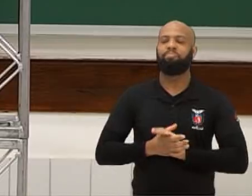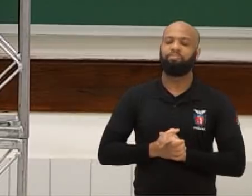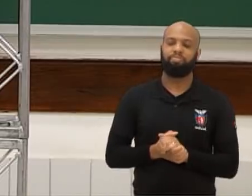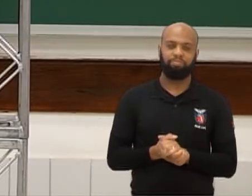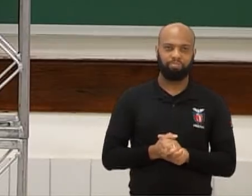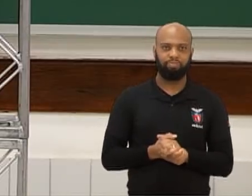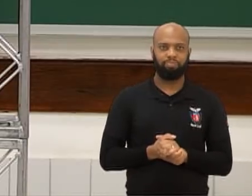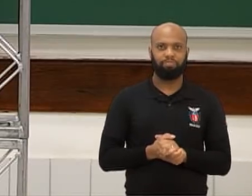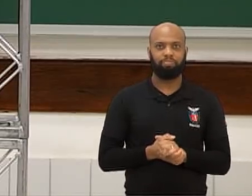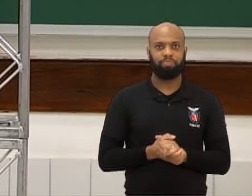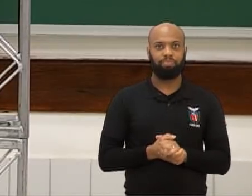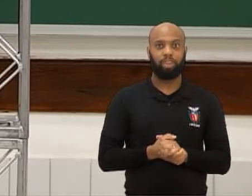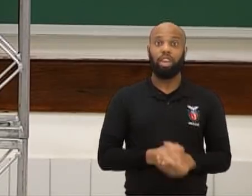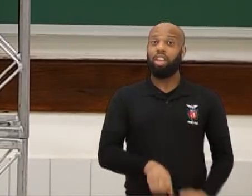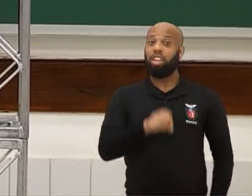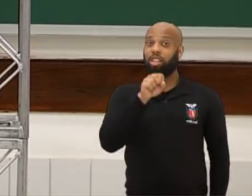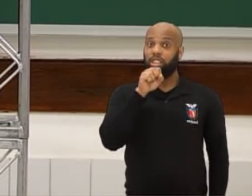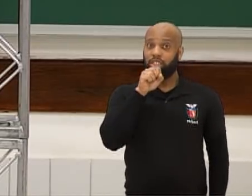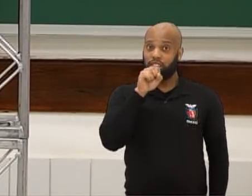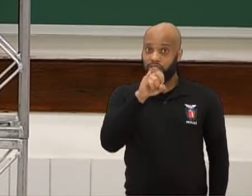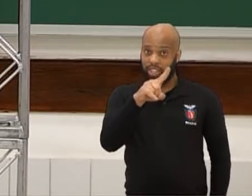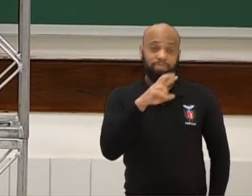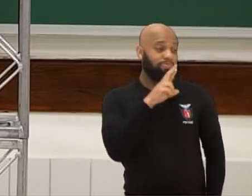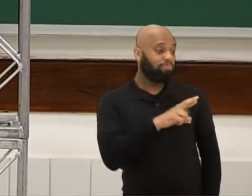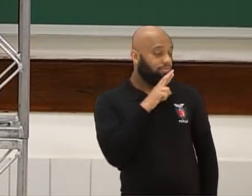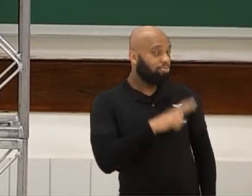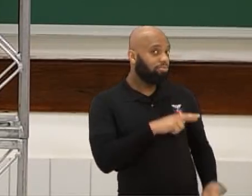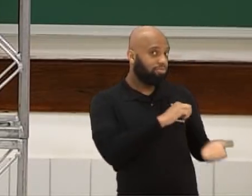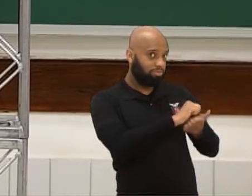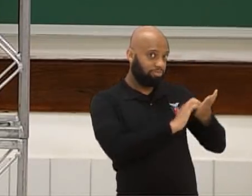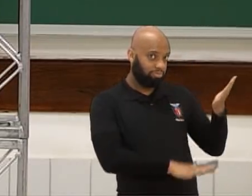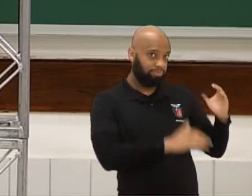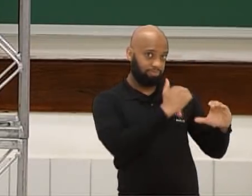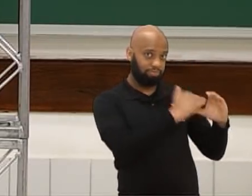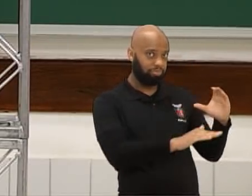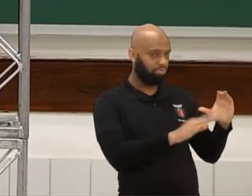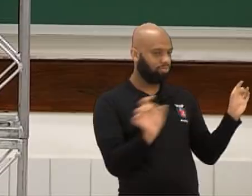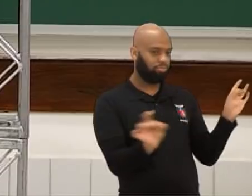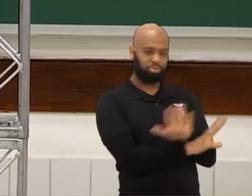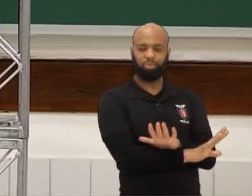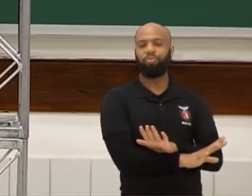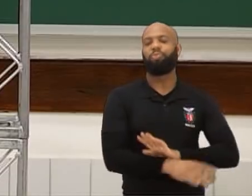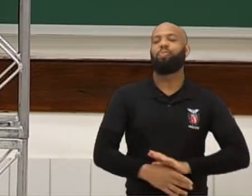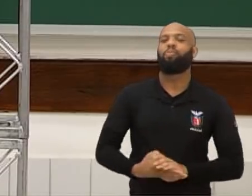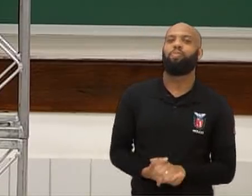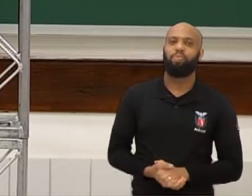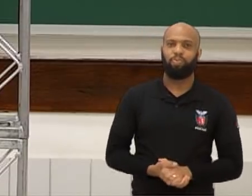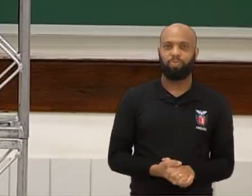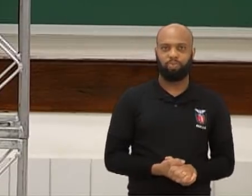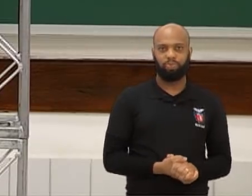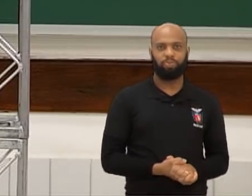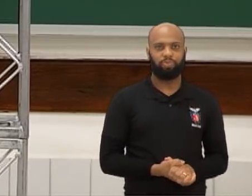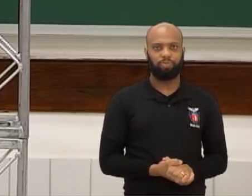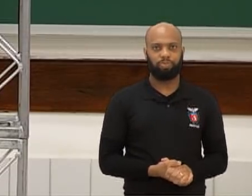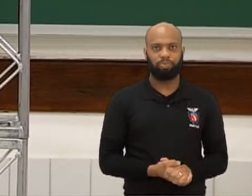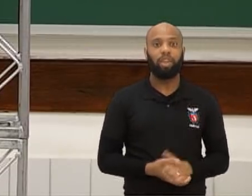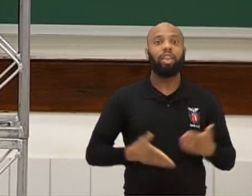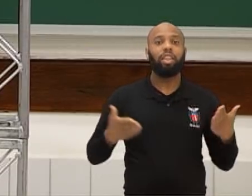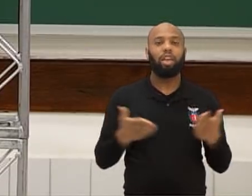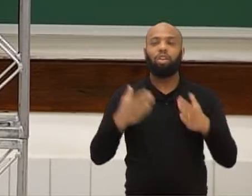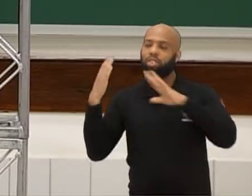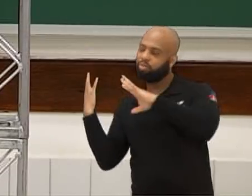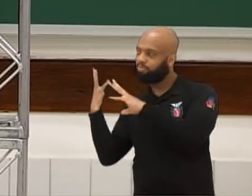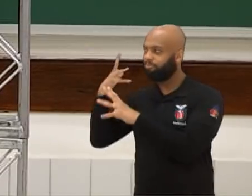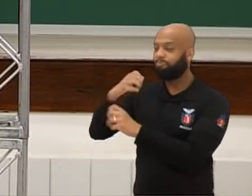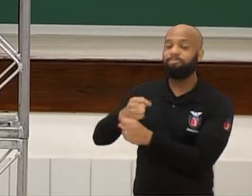a aula. Você responde cada uma delas, clica em enviar. Pronto, sua frequência estará registrada. Vamos fazer a